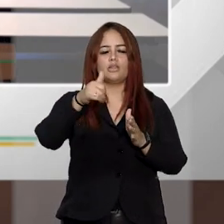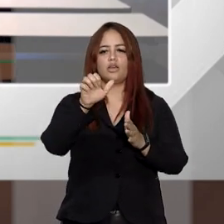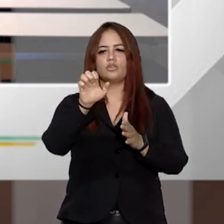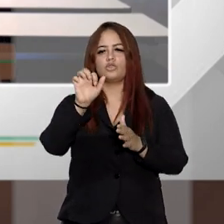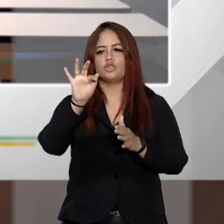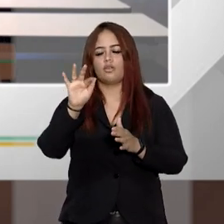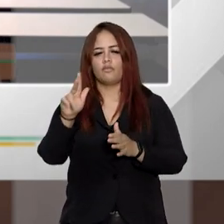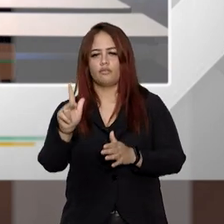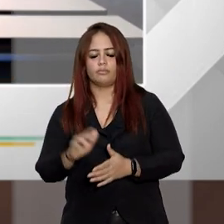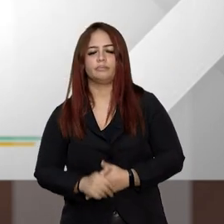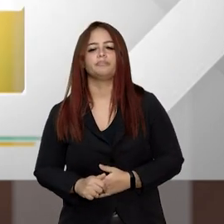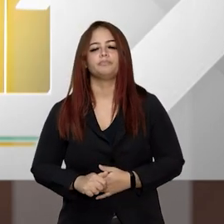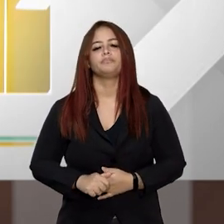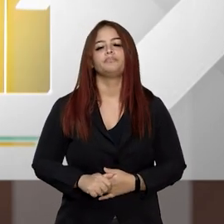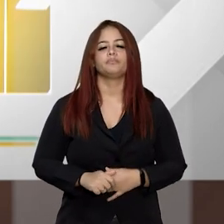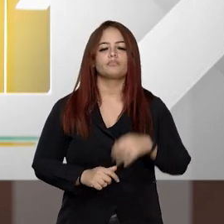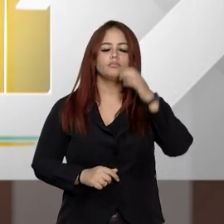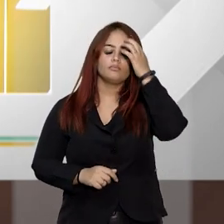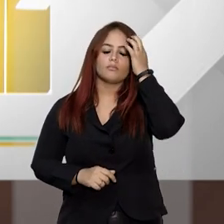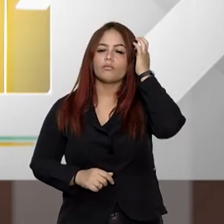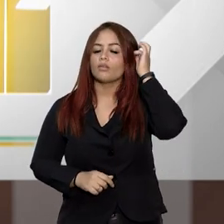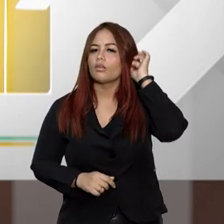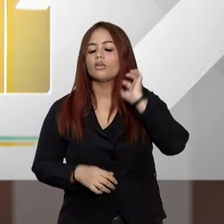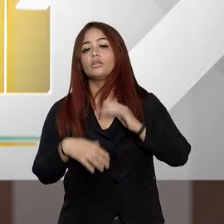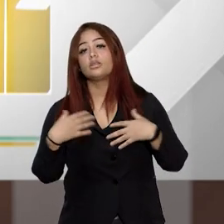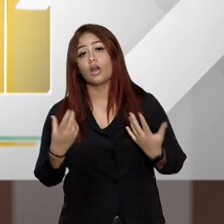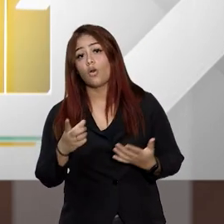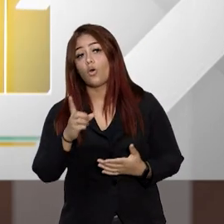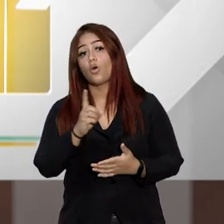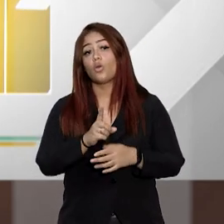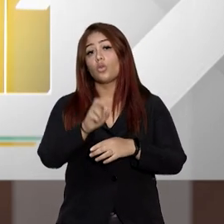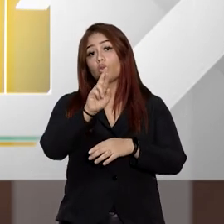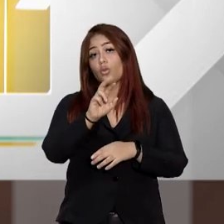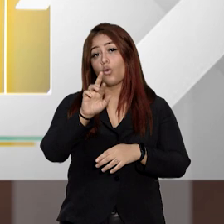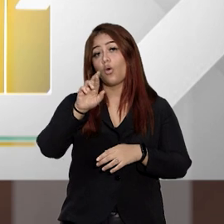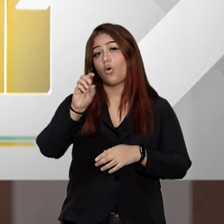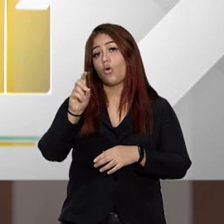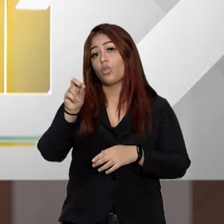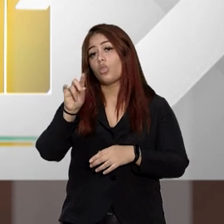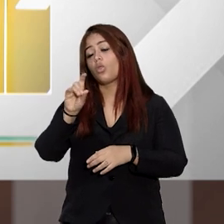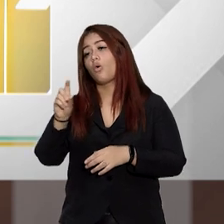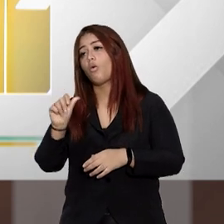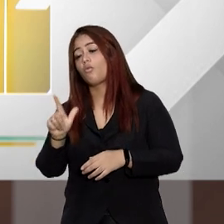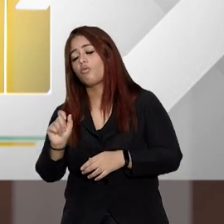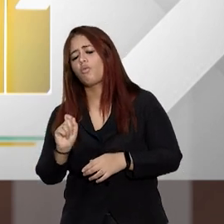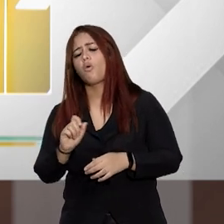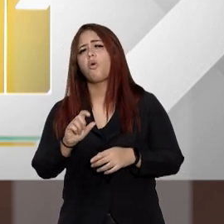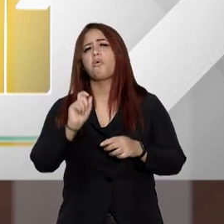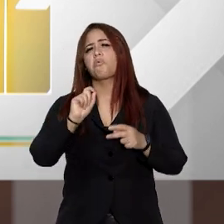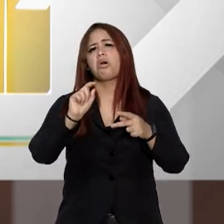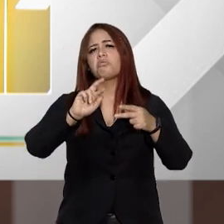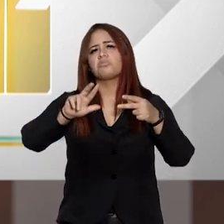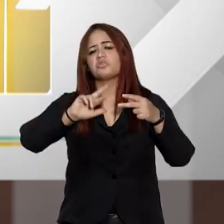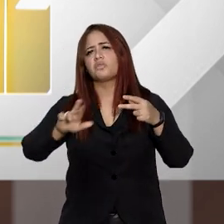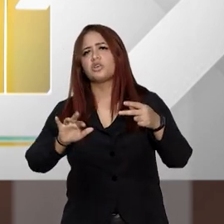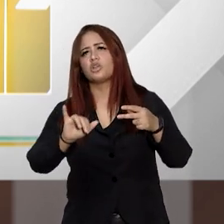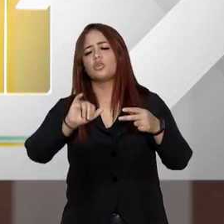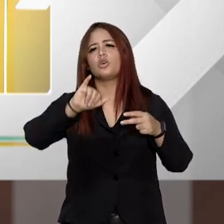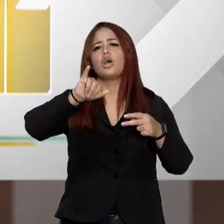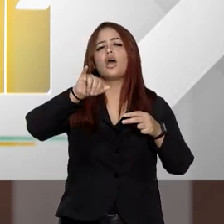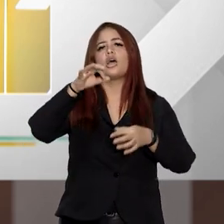como um todo. Doutor Rodolfo, e quais as principais distinções entre os juizados